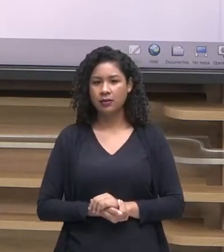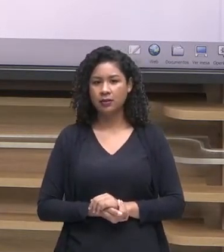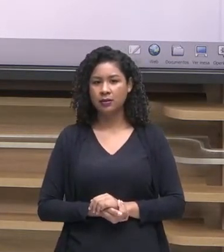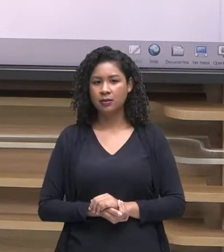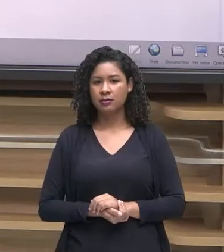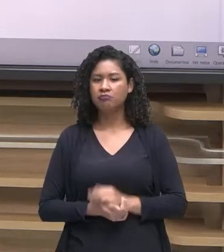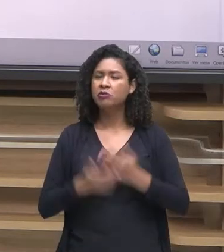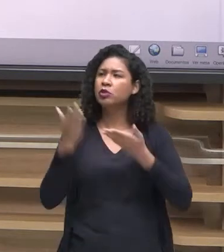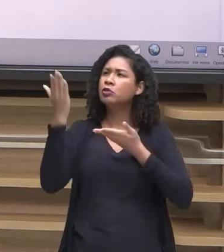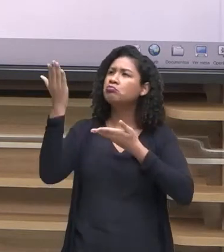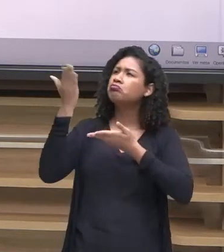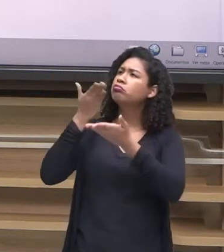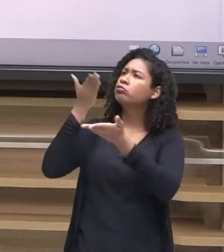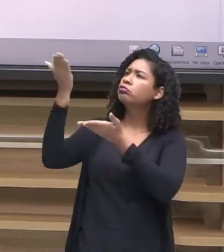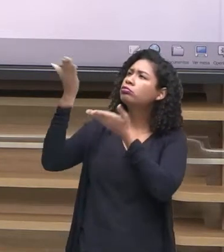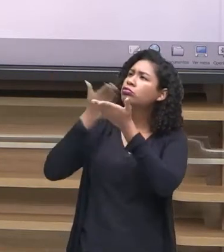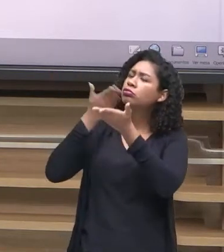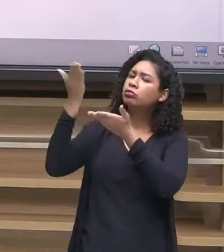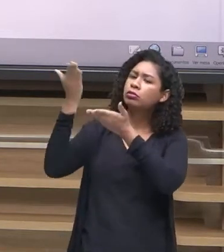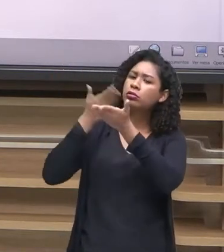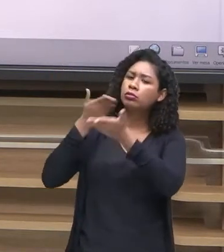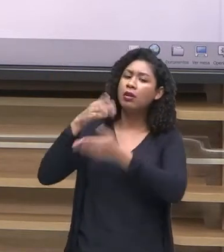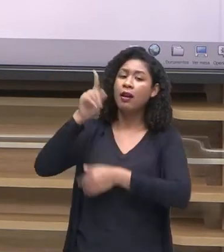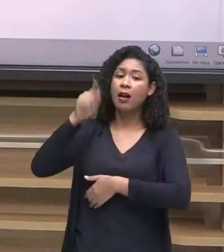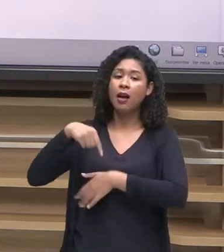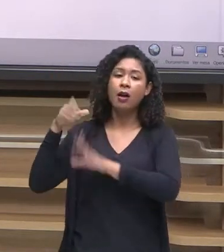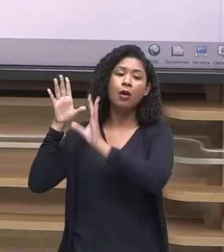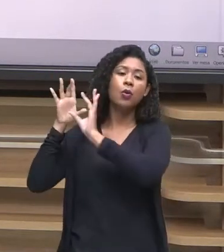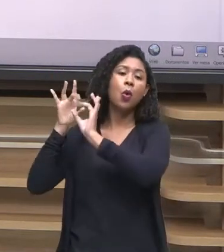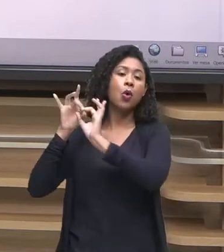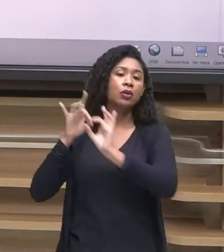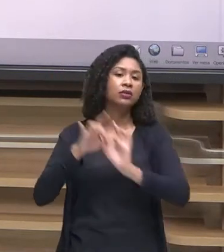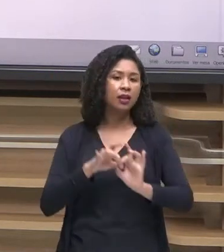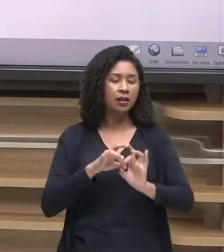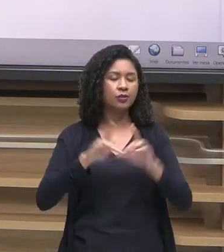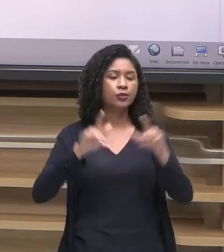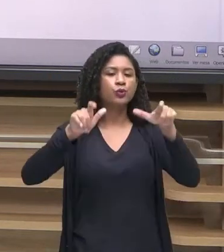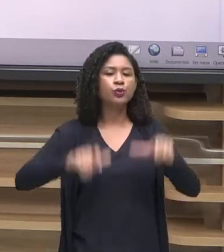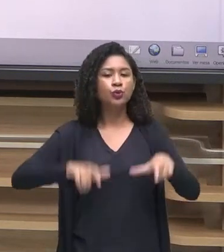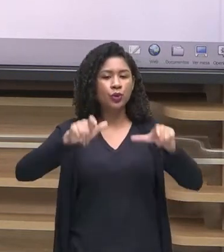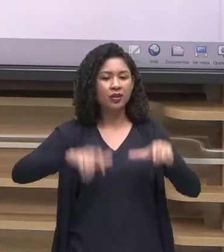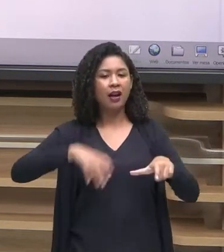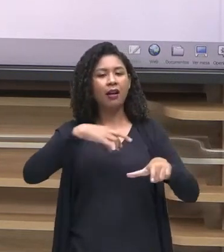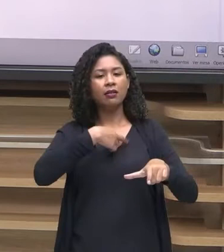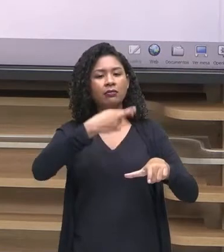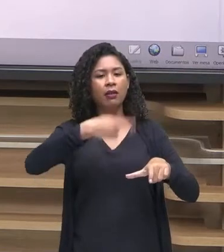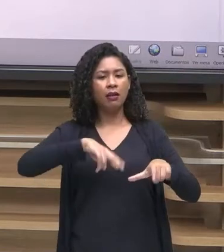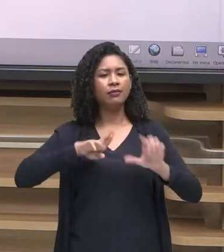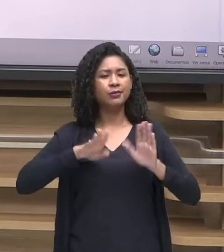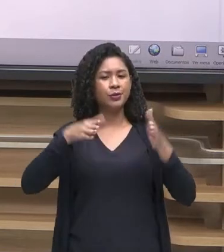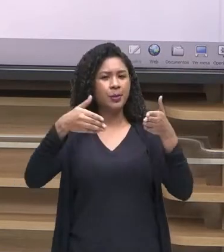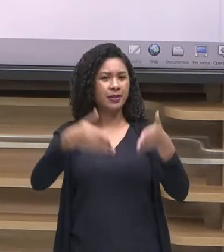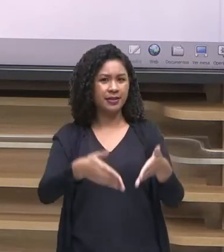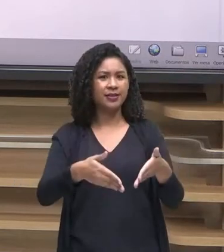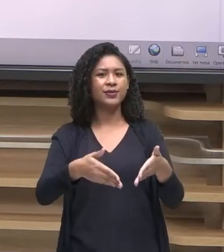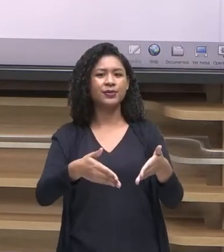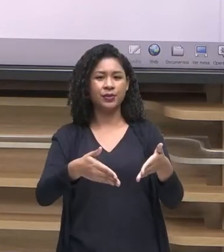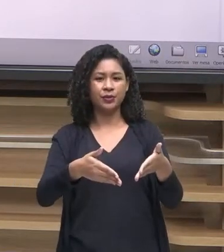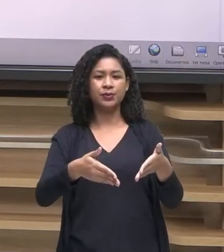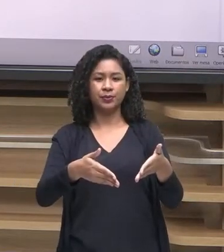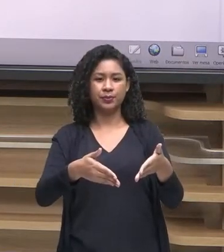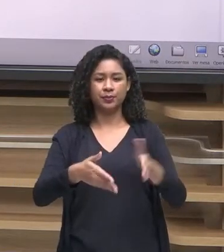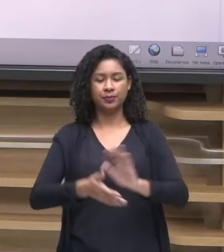vai refletir justamente o contexto onde aquela religião, onde aquela expressão religiosa ela